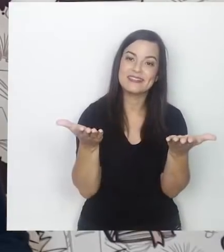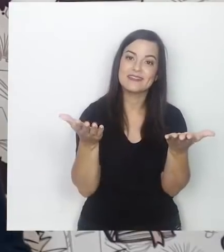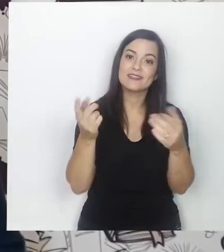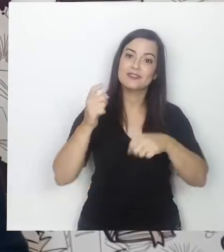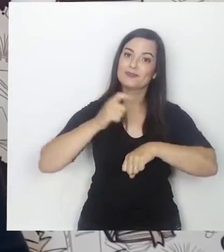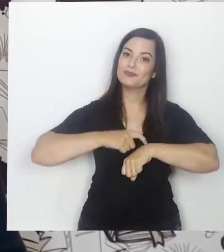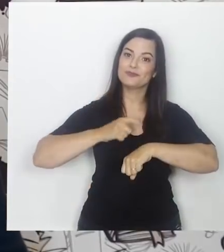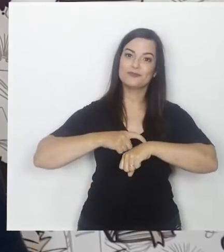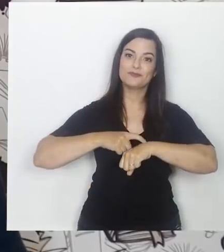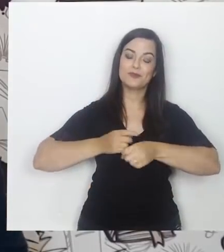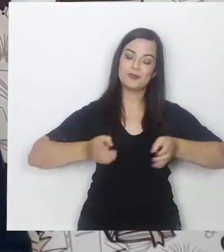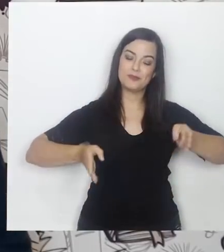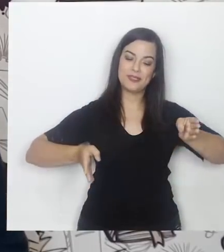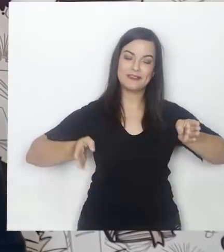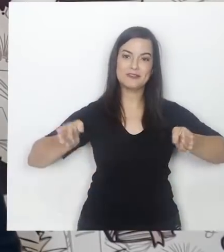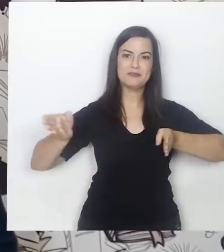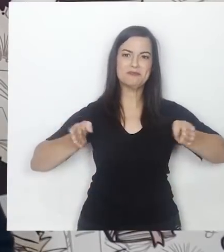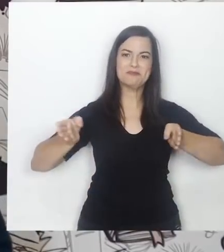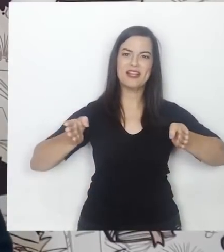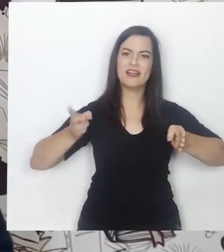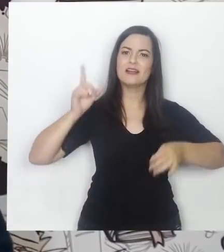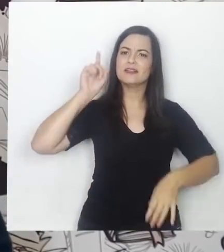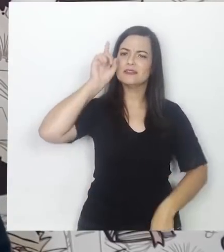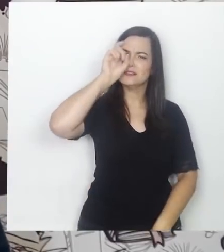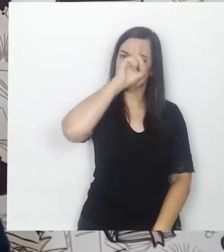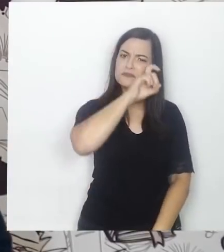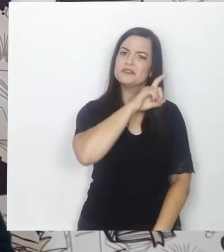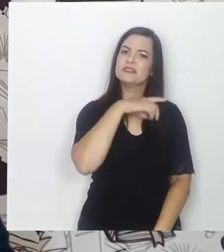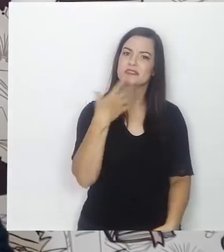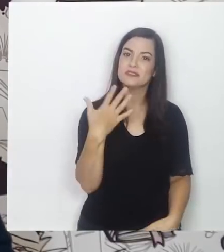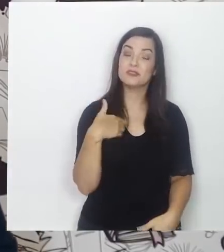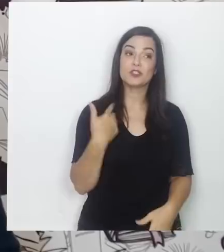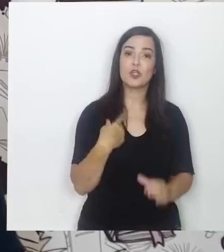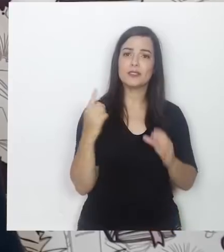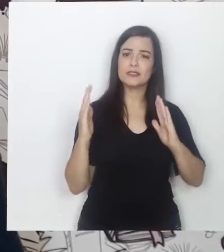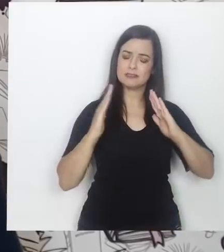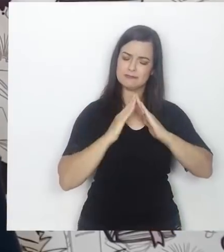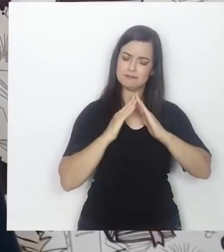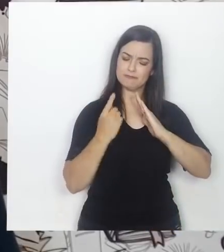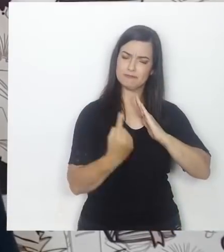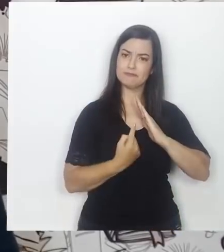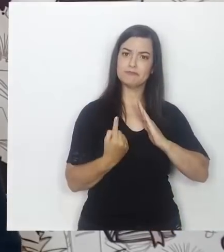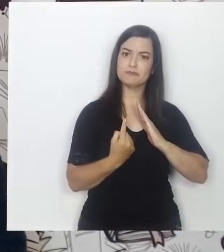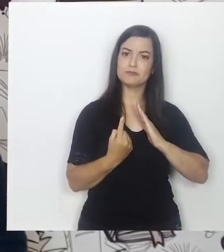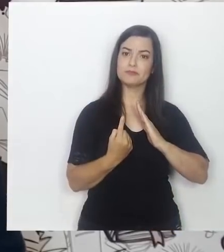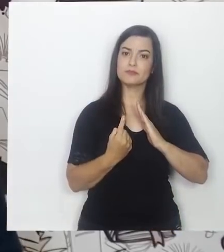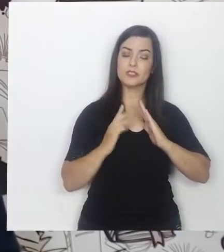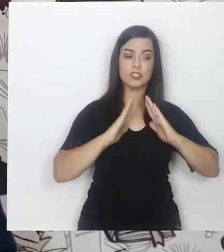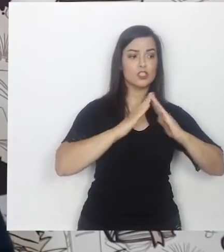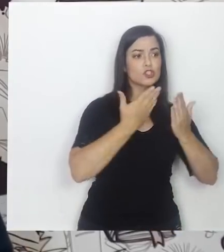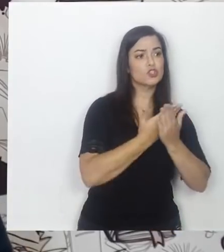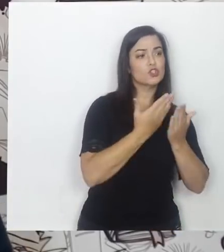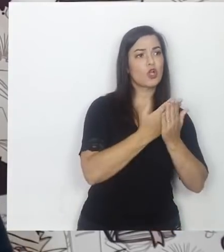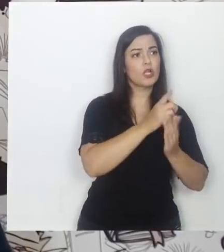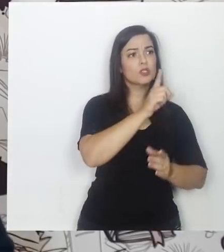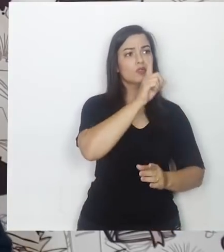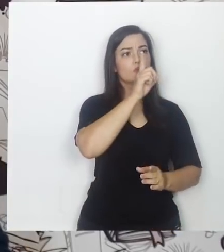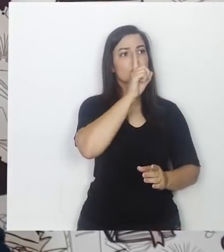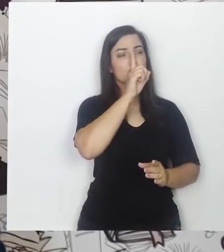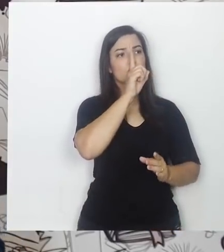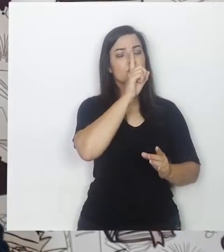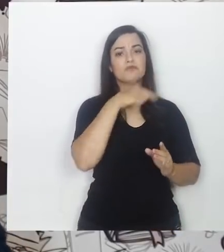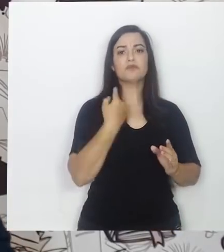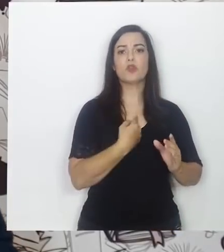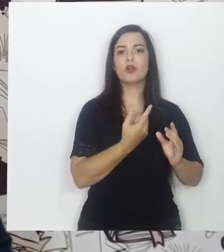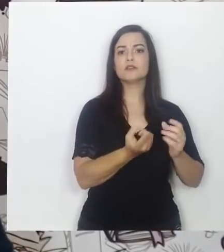fomos obrigados a nos isolar do mundo, a deixar as nossas escolas em silêncio, a deixar